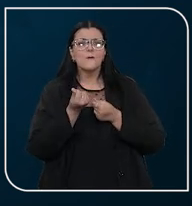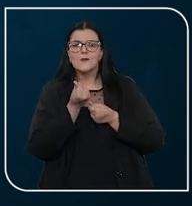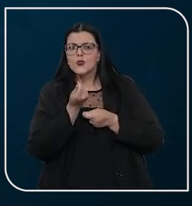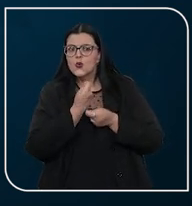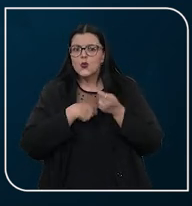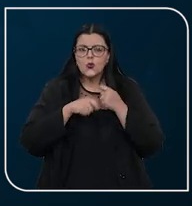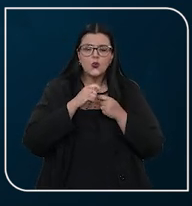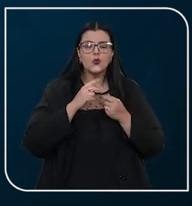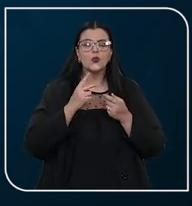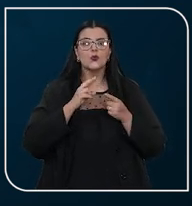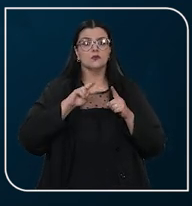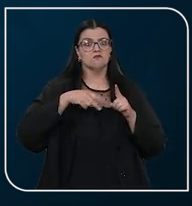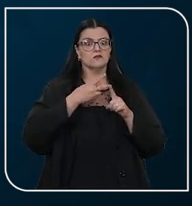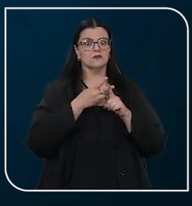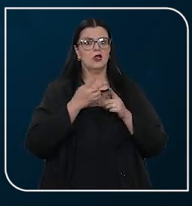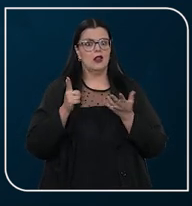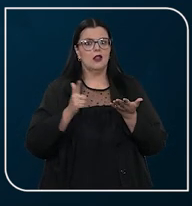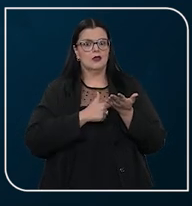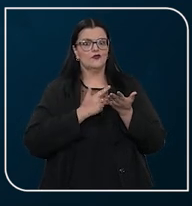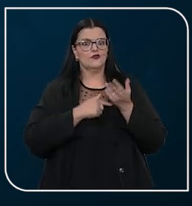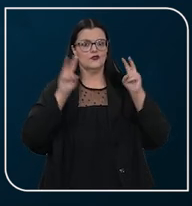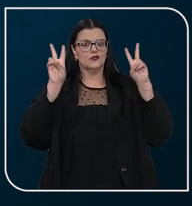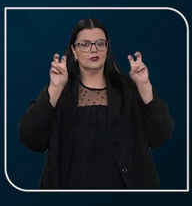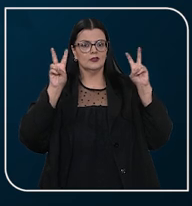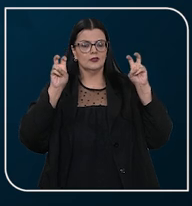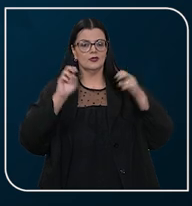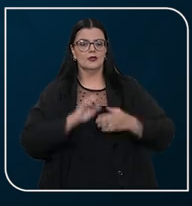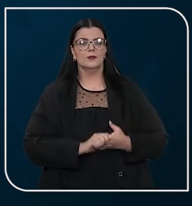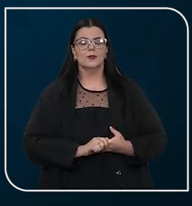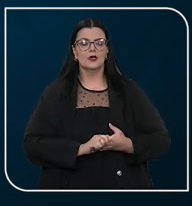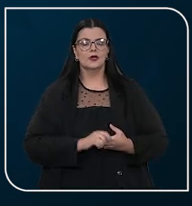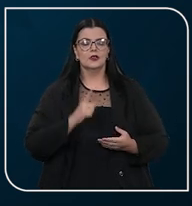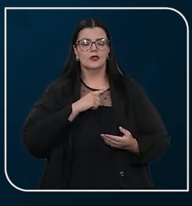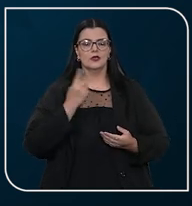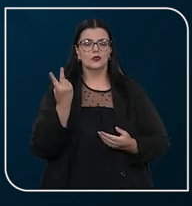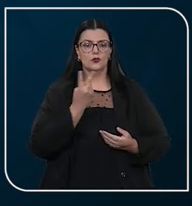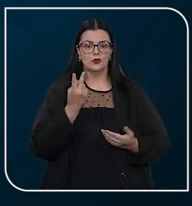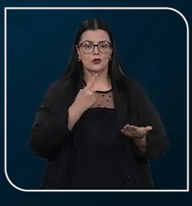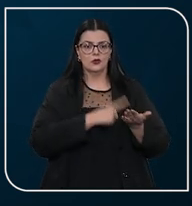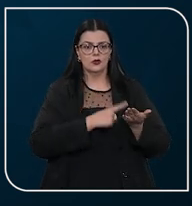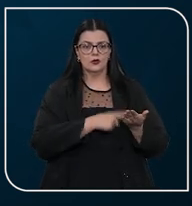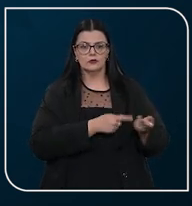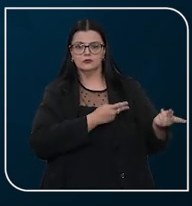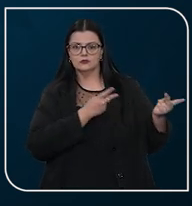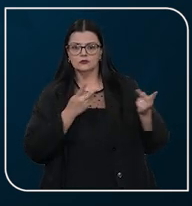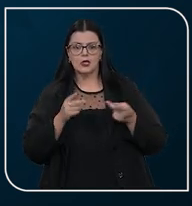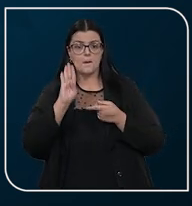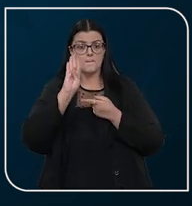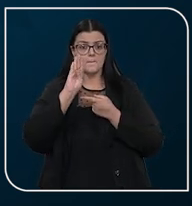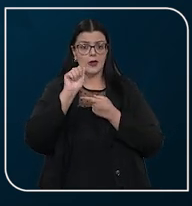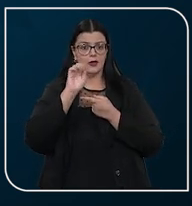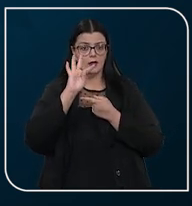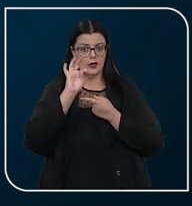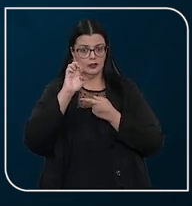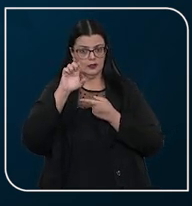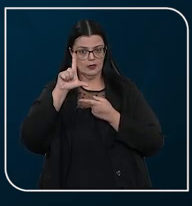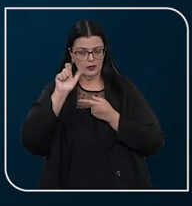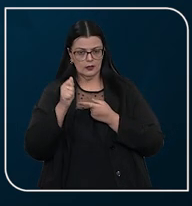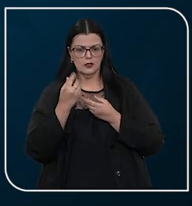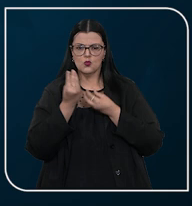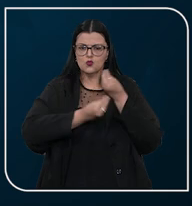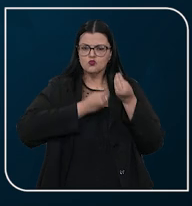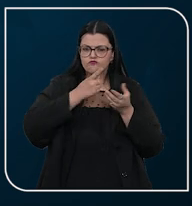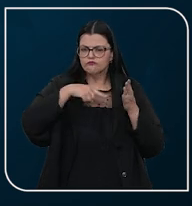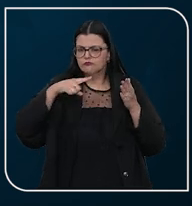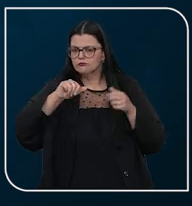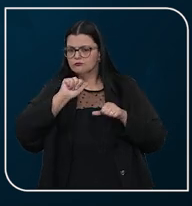bagatela. Autores de um recém-lançado livro sobre o tema, nossos dois convidados debatem a aplicação da bagatela a várias